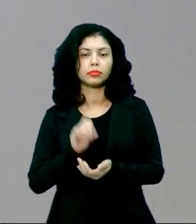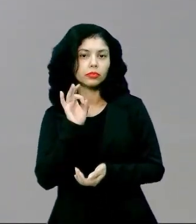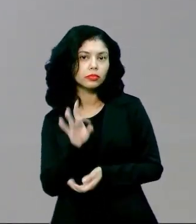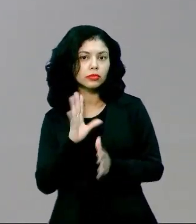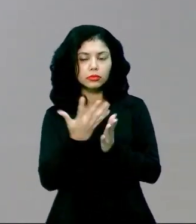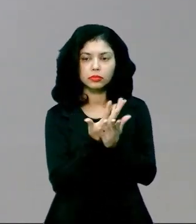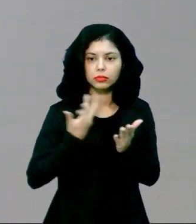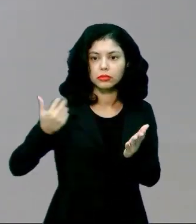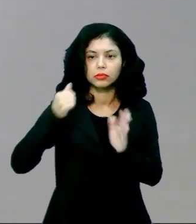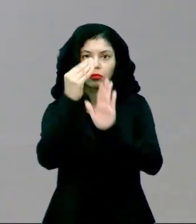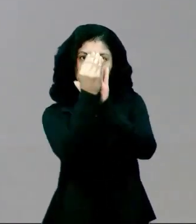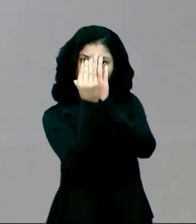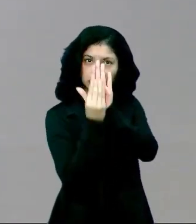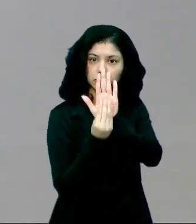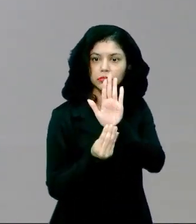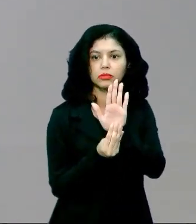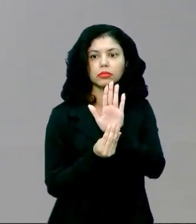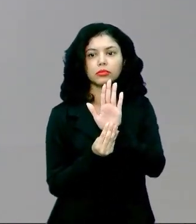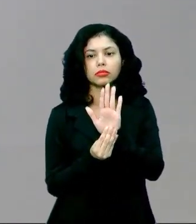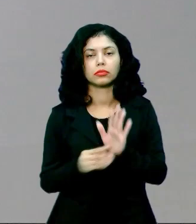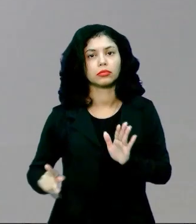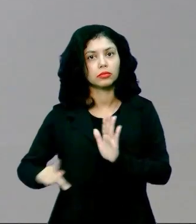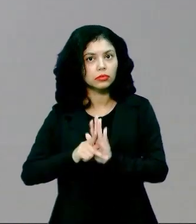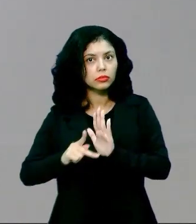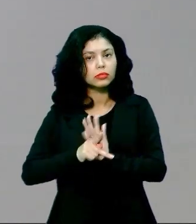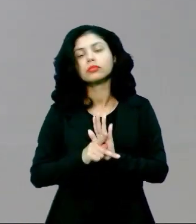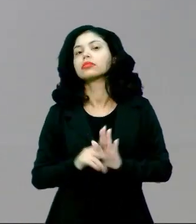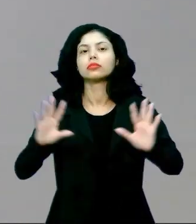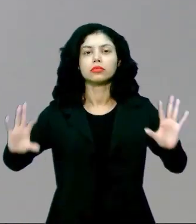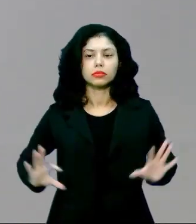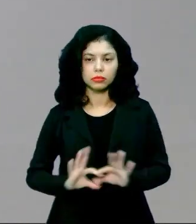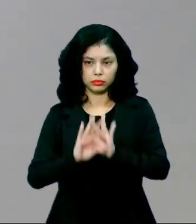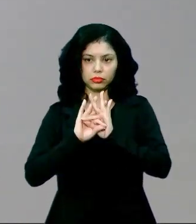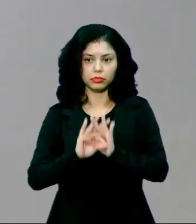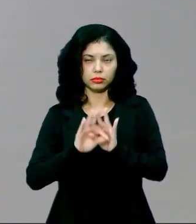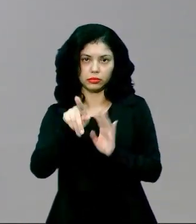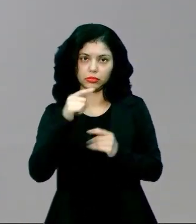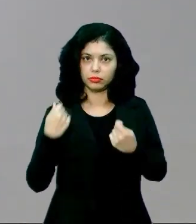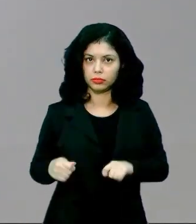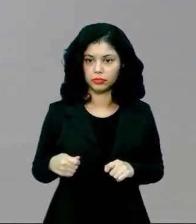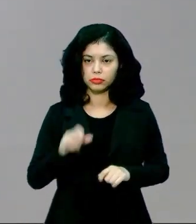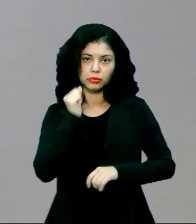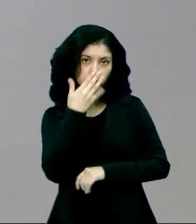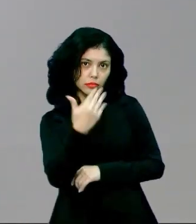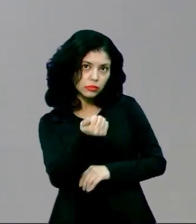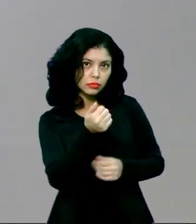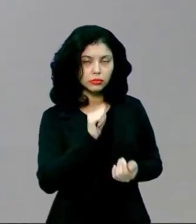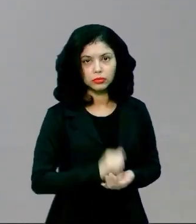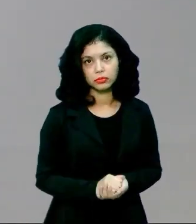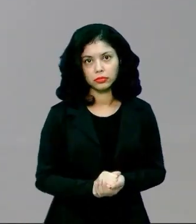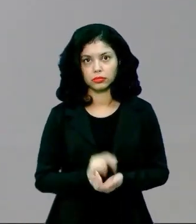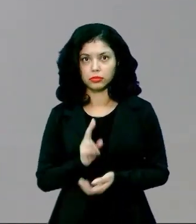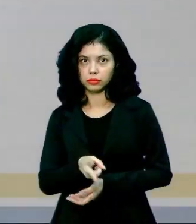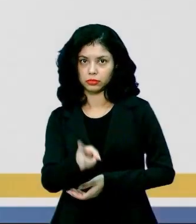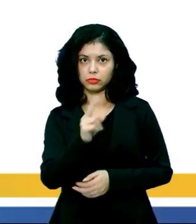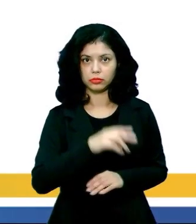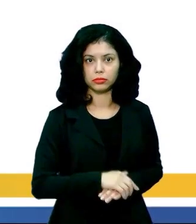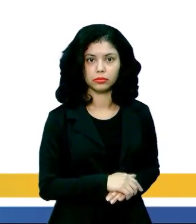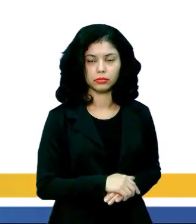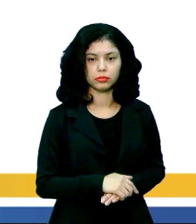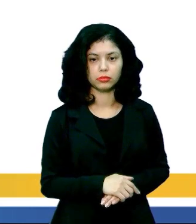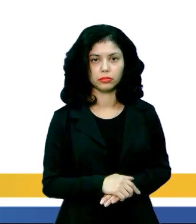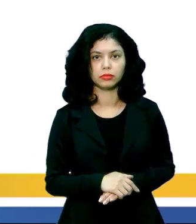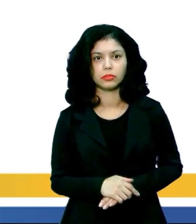só retirar os dados da questão e estabelecer as relações que você precisa. Tudo bem? Então vamos seguir.